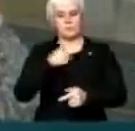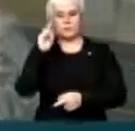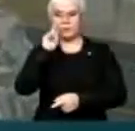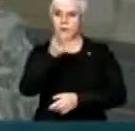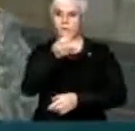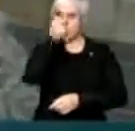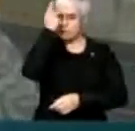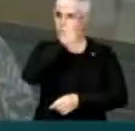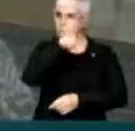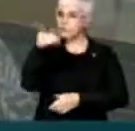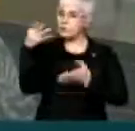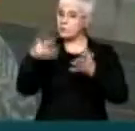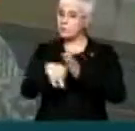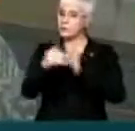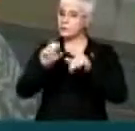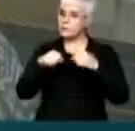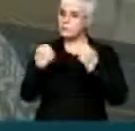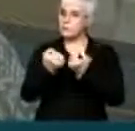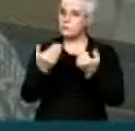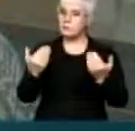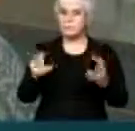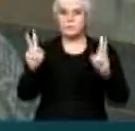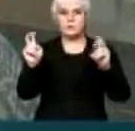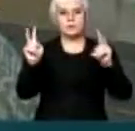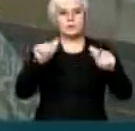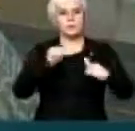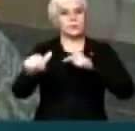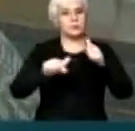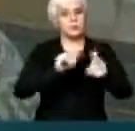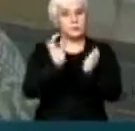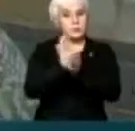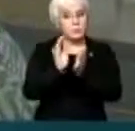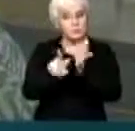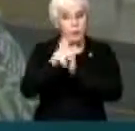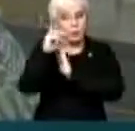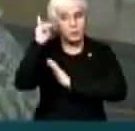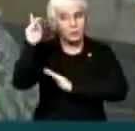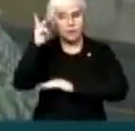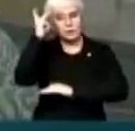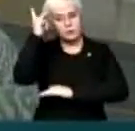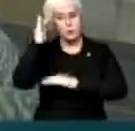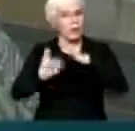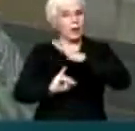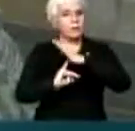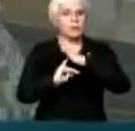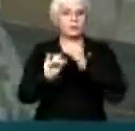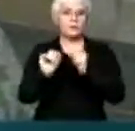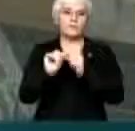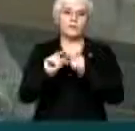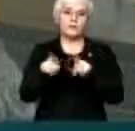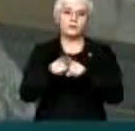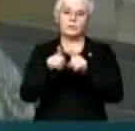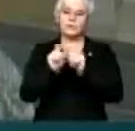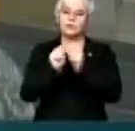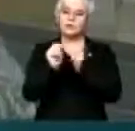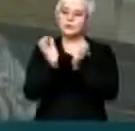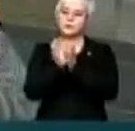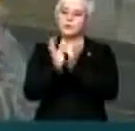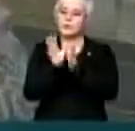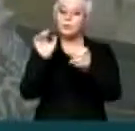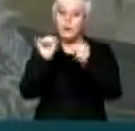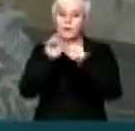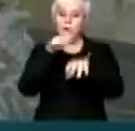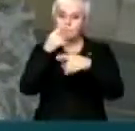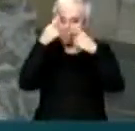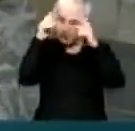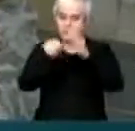mesa e do plenário, sobre o trabalho que essa instituição faz, também junto aos agressores. Porque